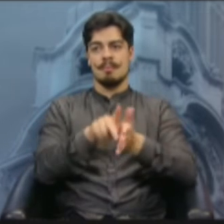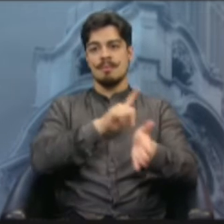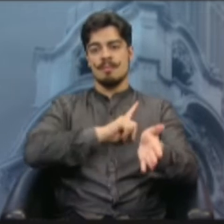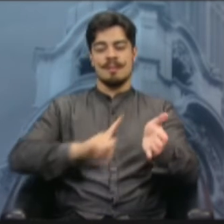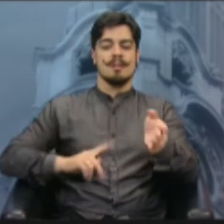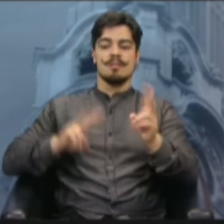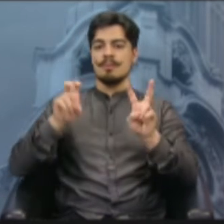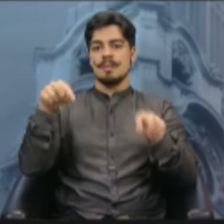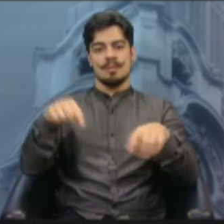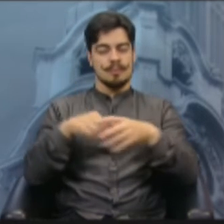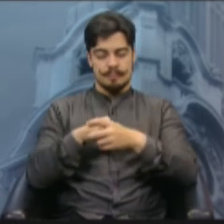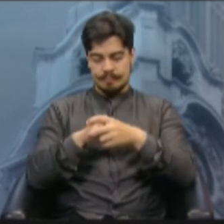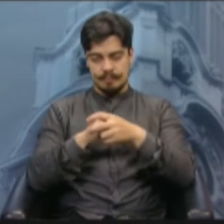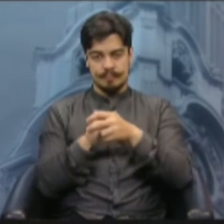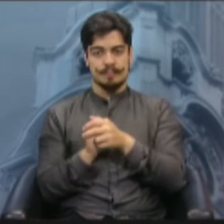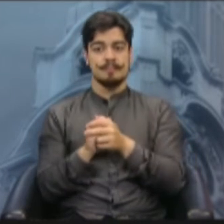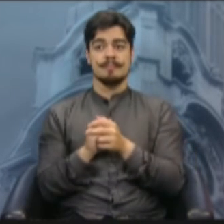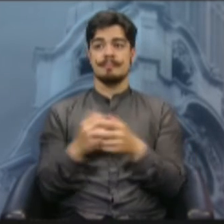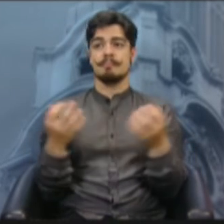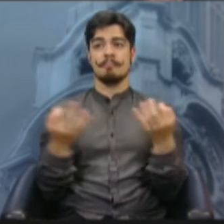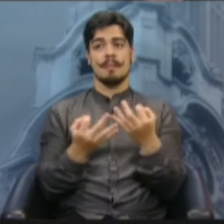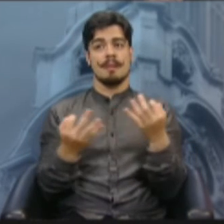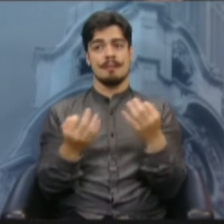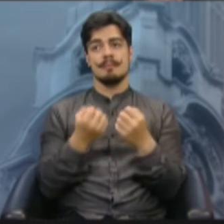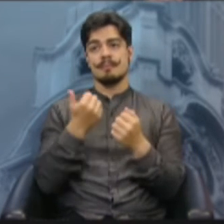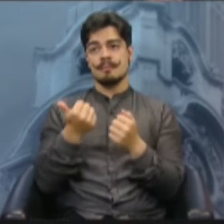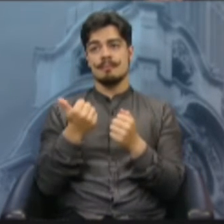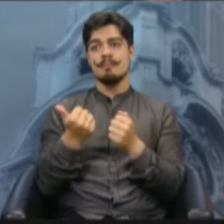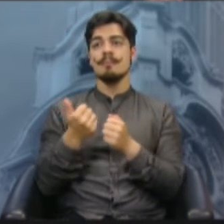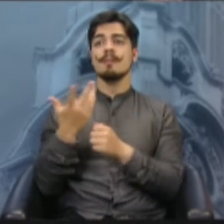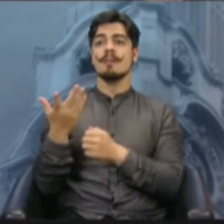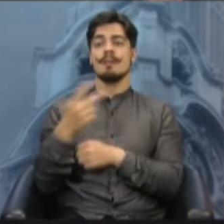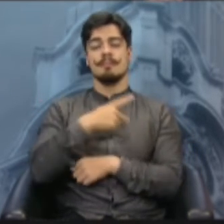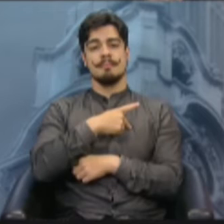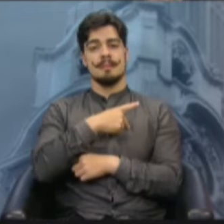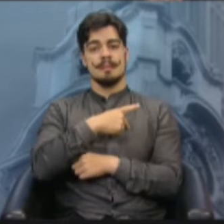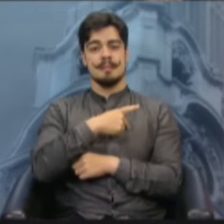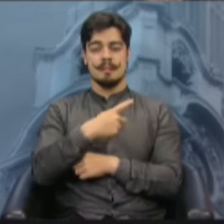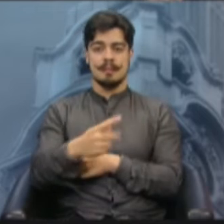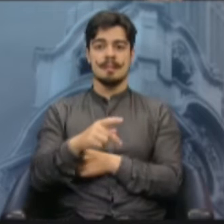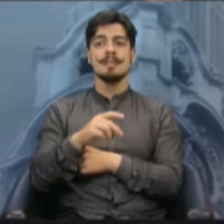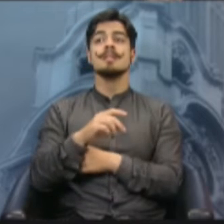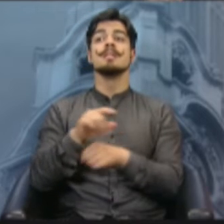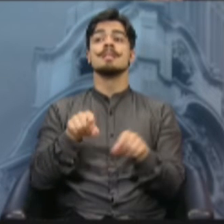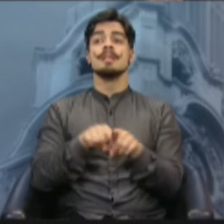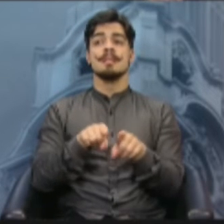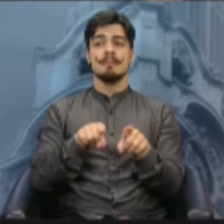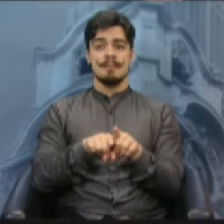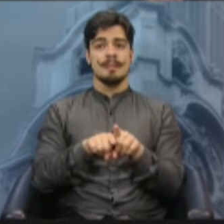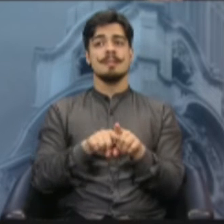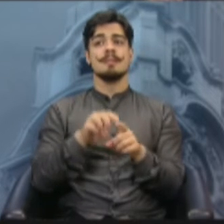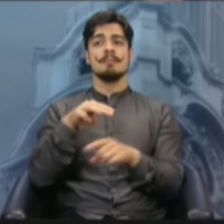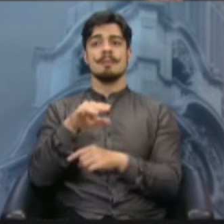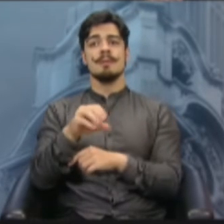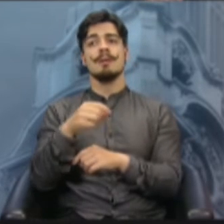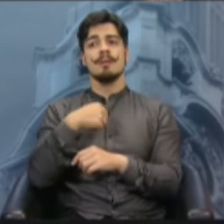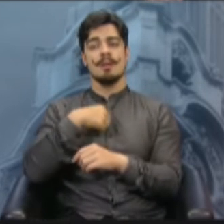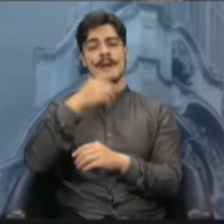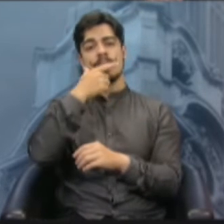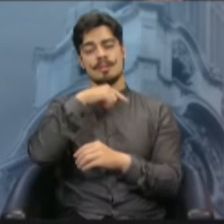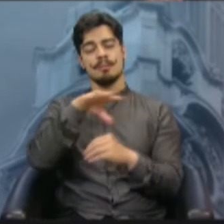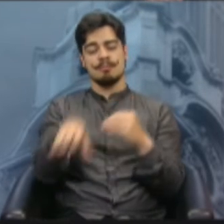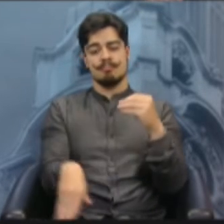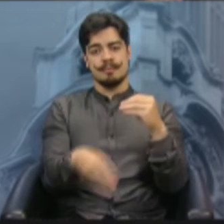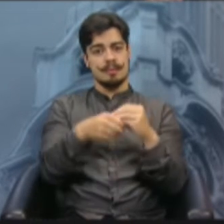tema. Perfeito, obrigado, presidente Giovanni Bill, acho que me somo, né, aos cumprimentos